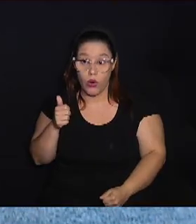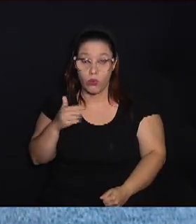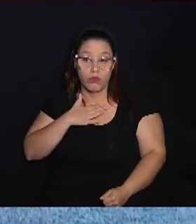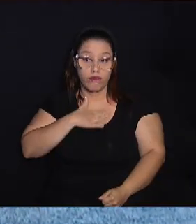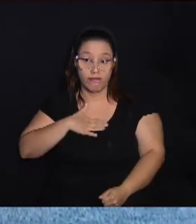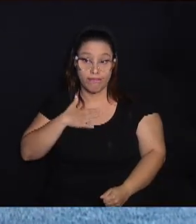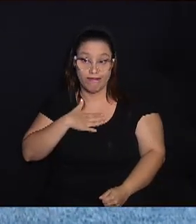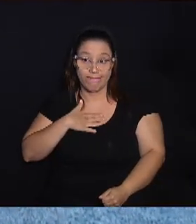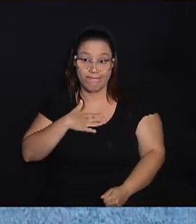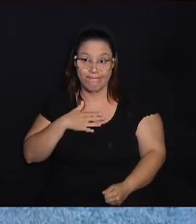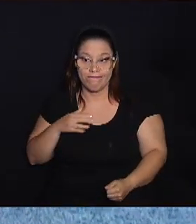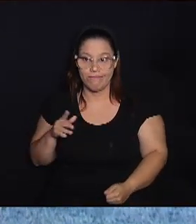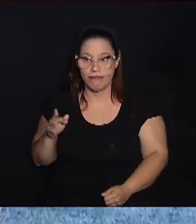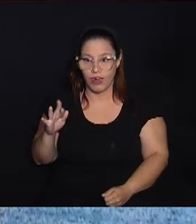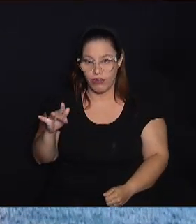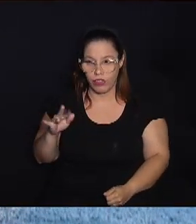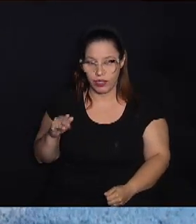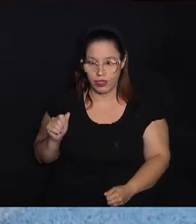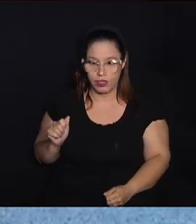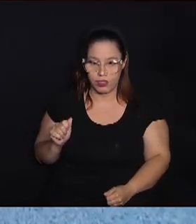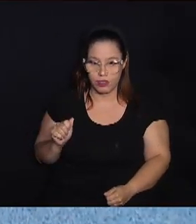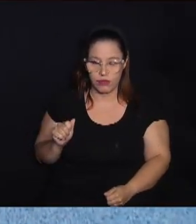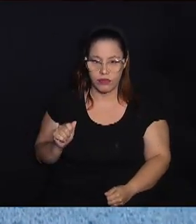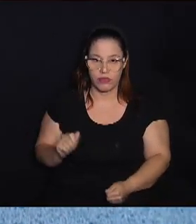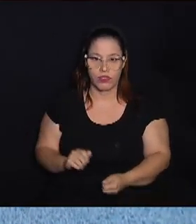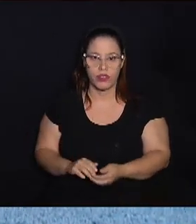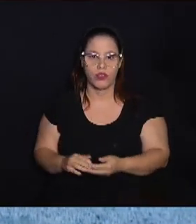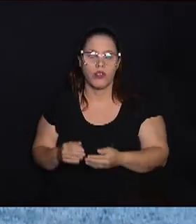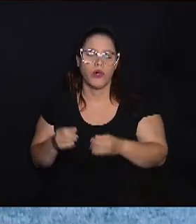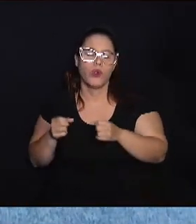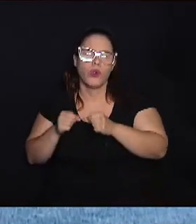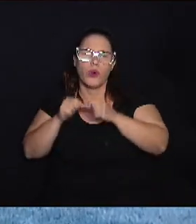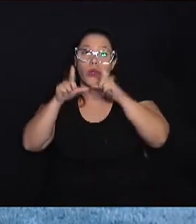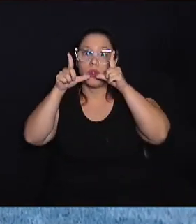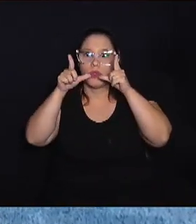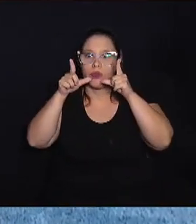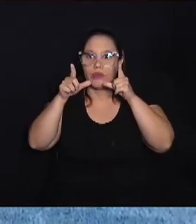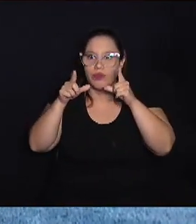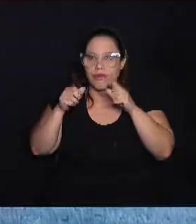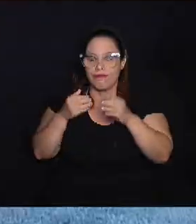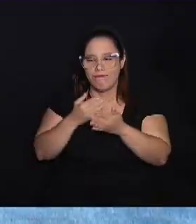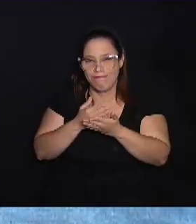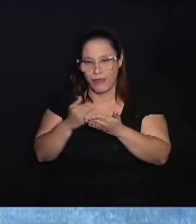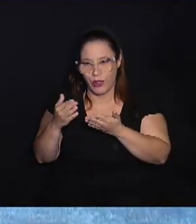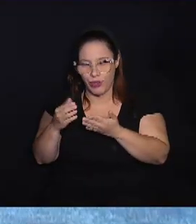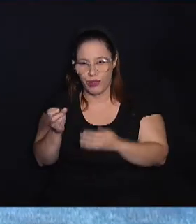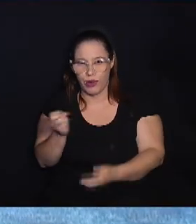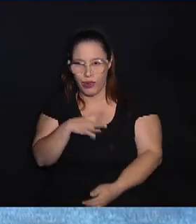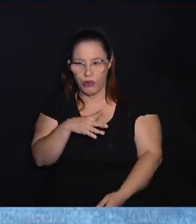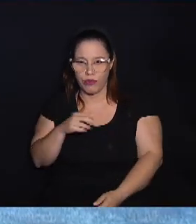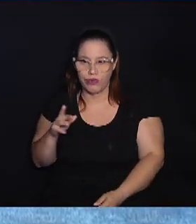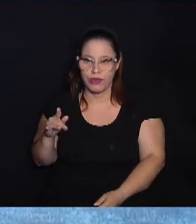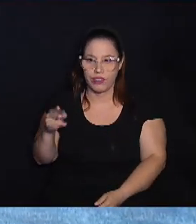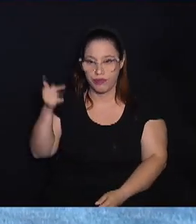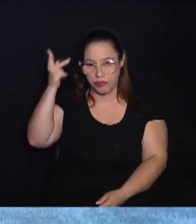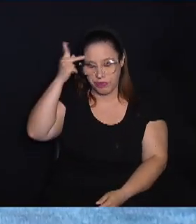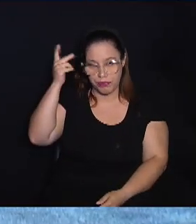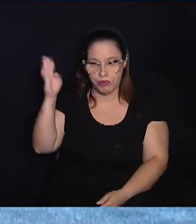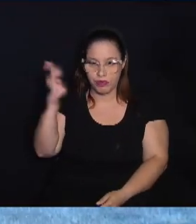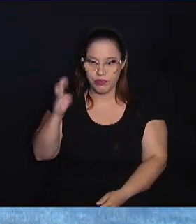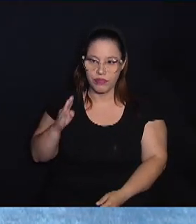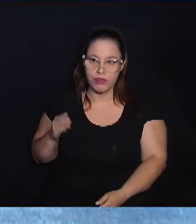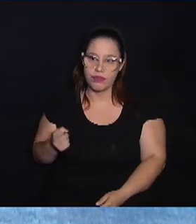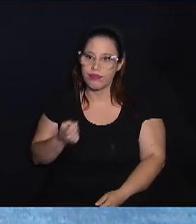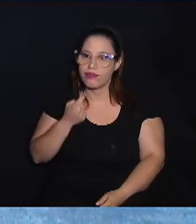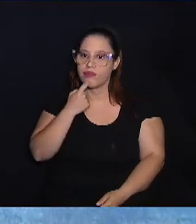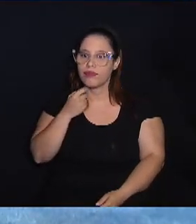da França. Entre os destaques da nova geração e representando o Brasil, São Paulo e Campinas, está